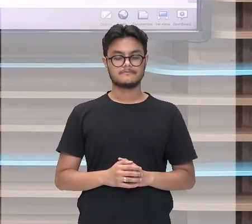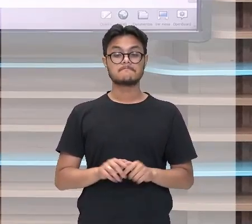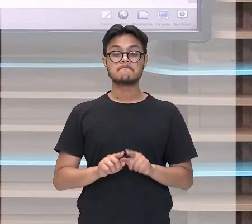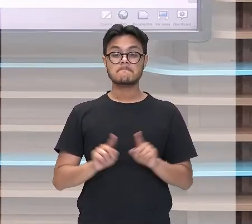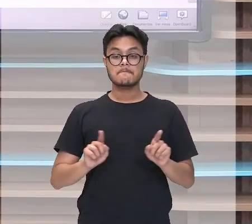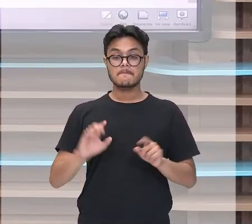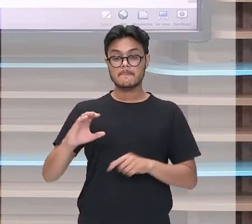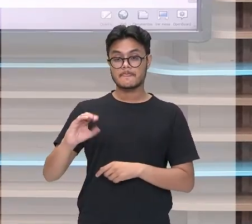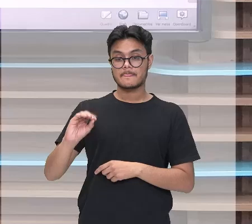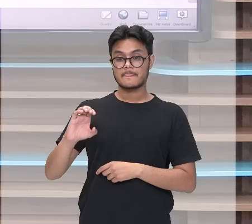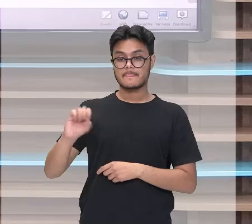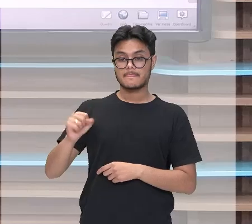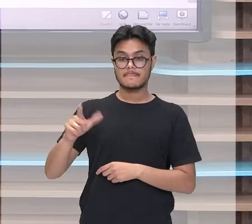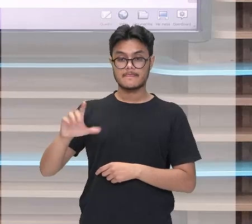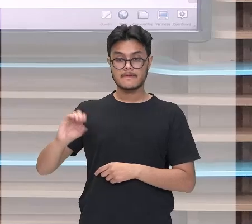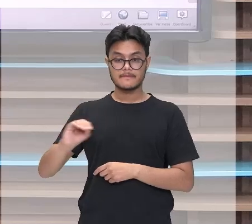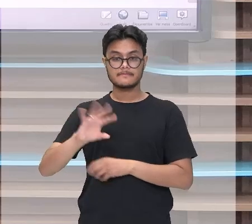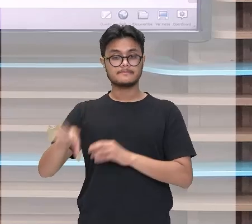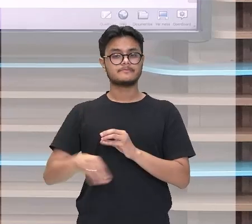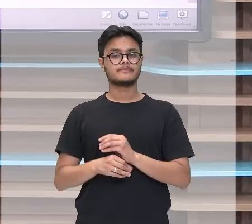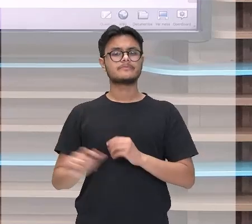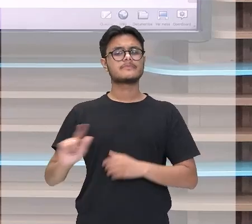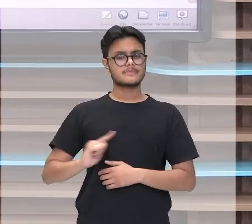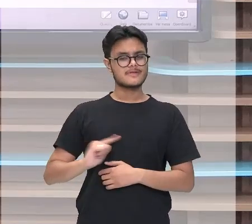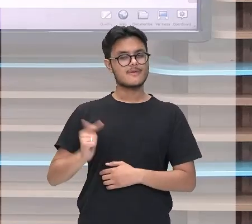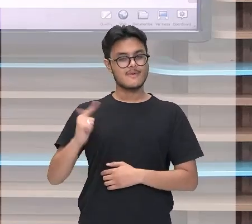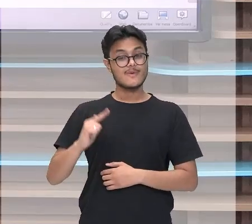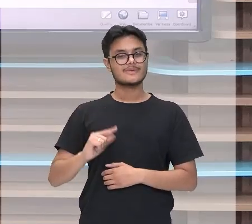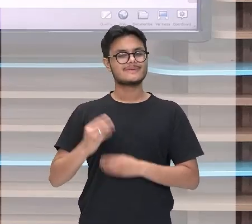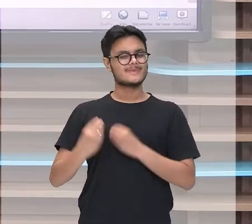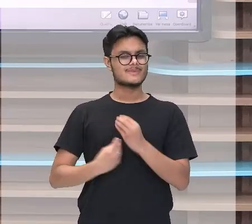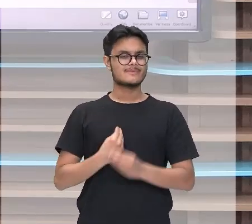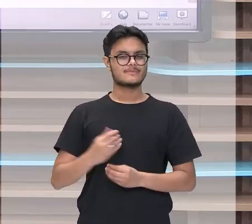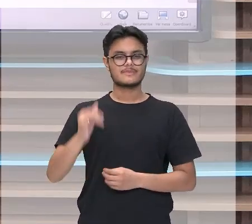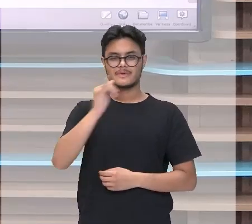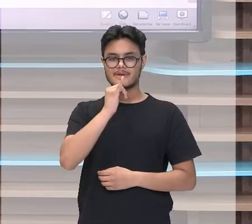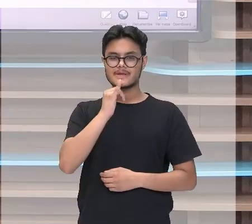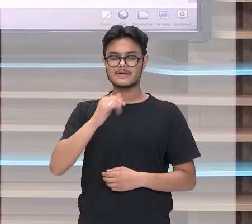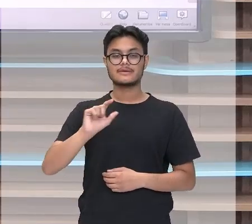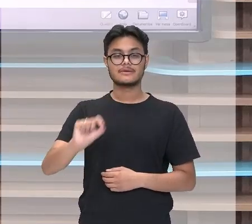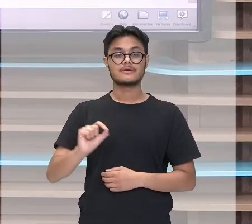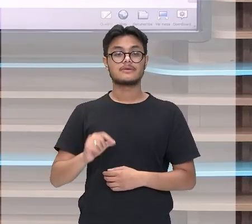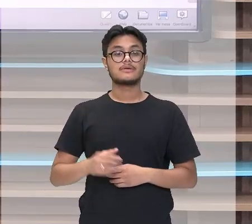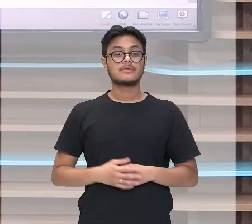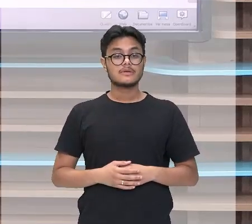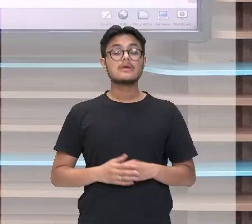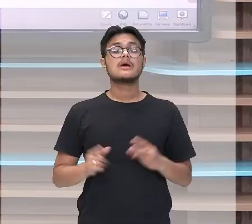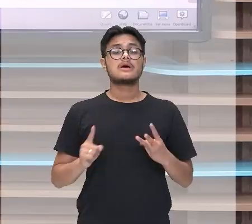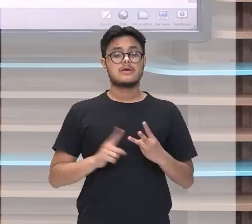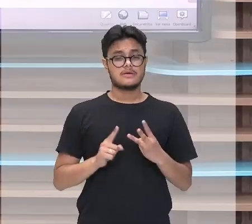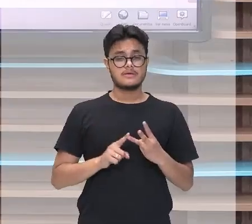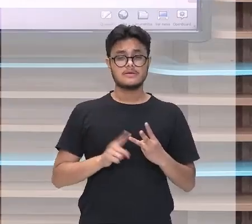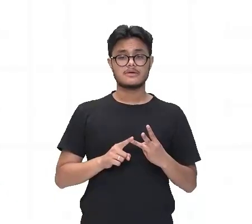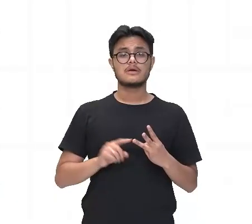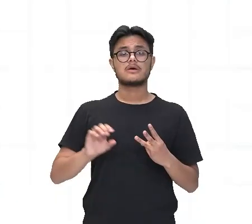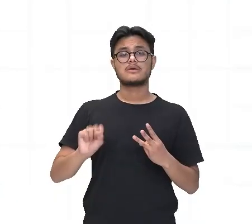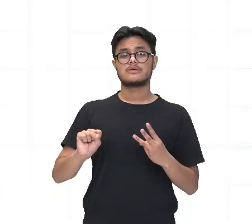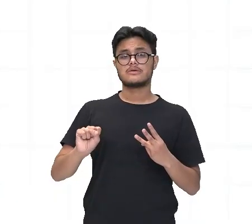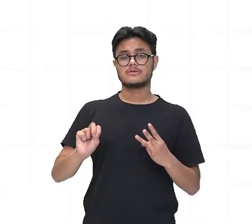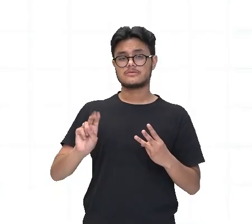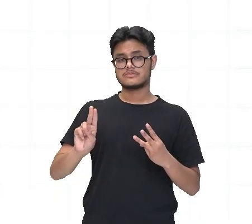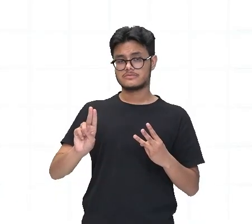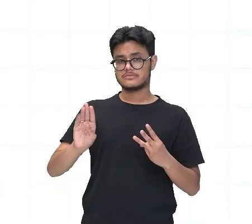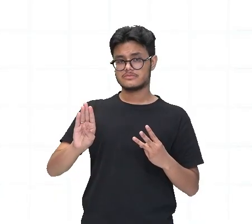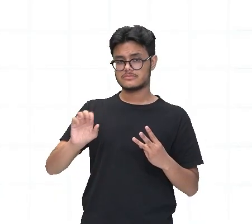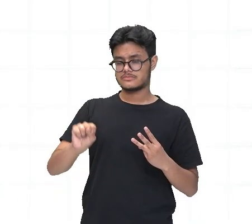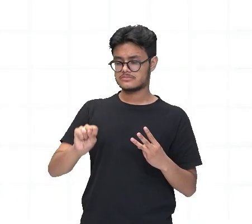por substituição ainda tem mais uma forma de acontecer, que é, de fato, a nossa substituição propriamente dita. Vamos lá,